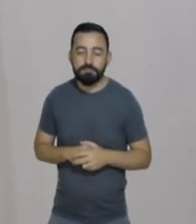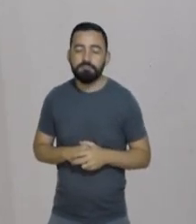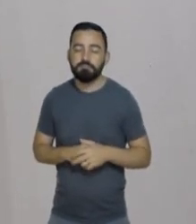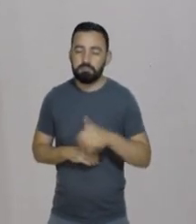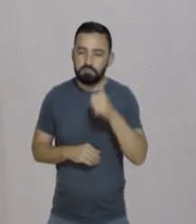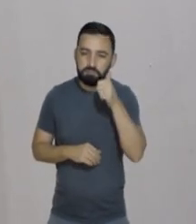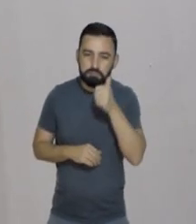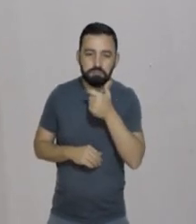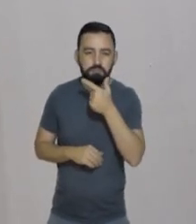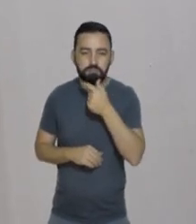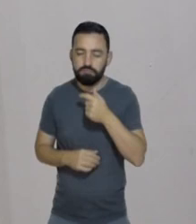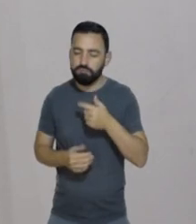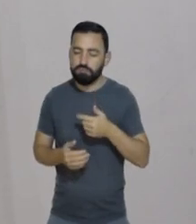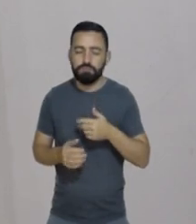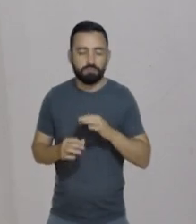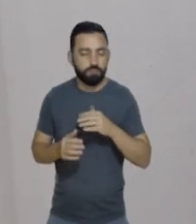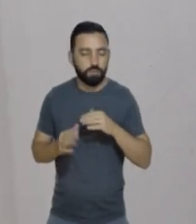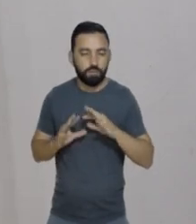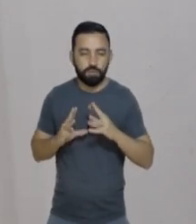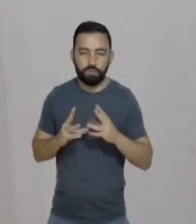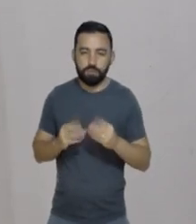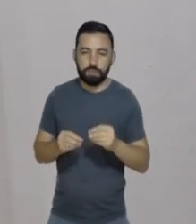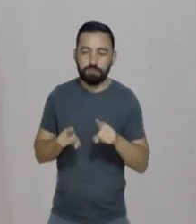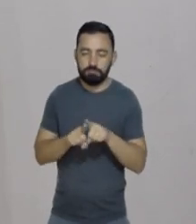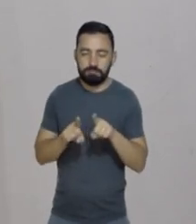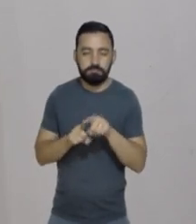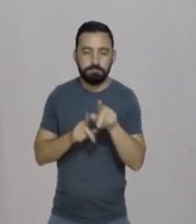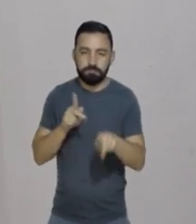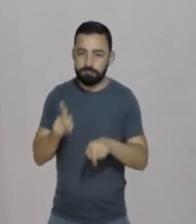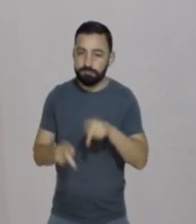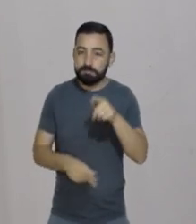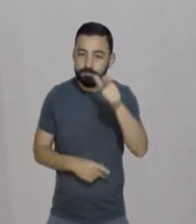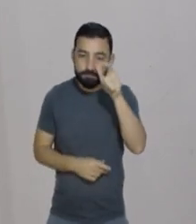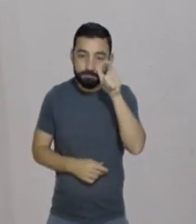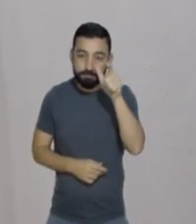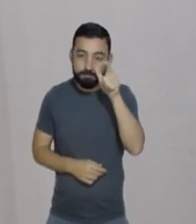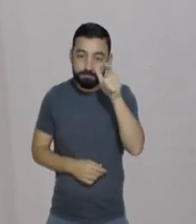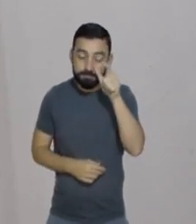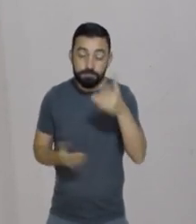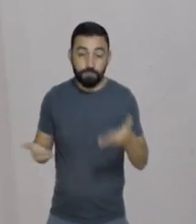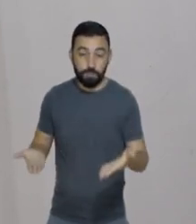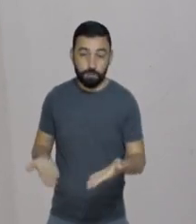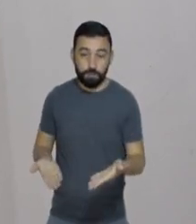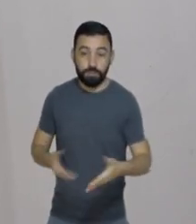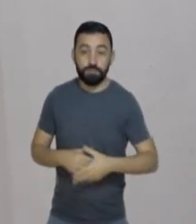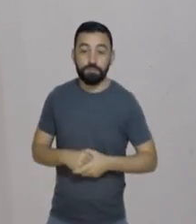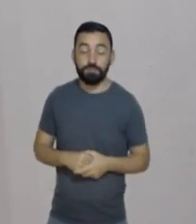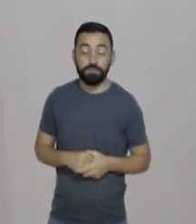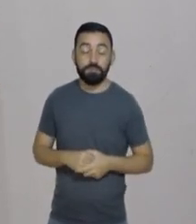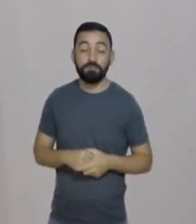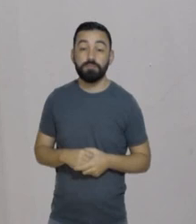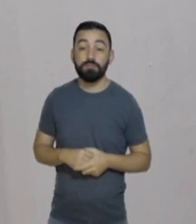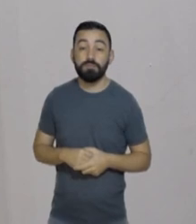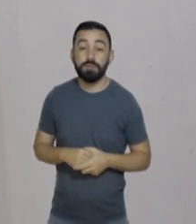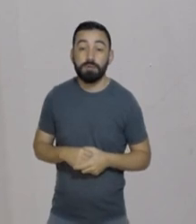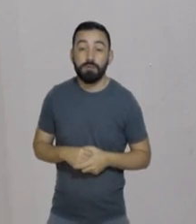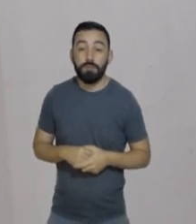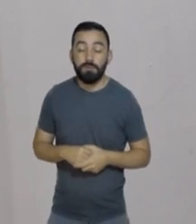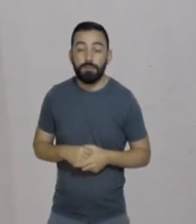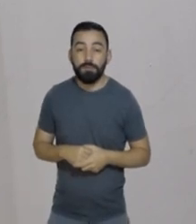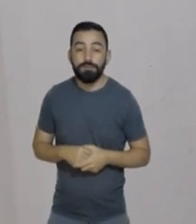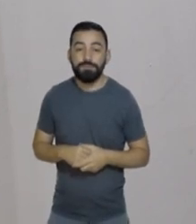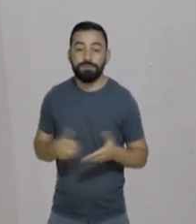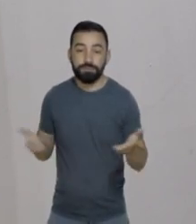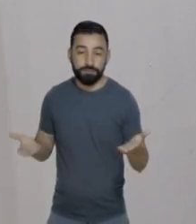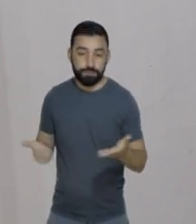deputadas e aos catarinenses que nos acompanham no dia de hoje. Hoje nós temos